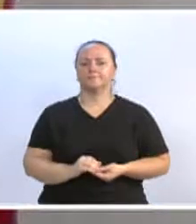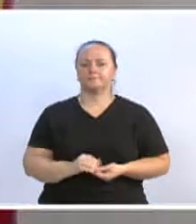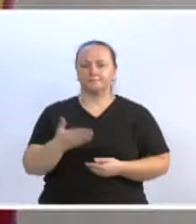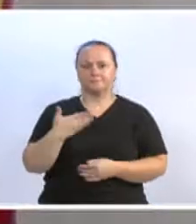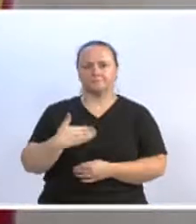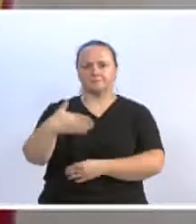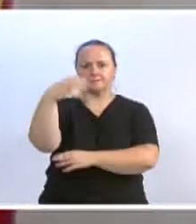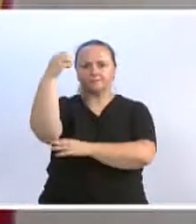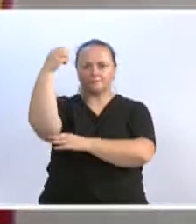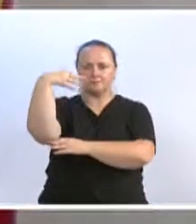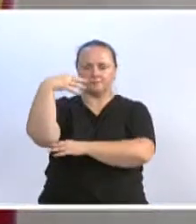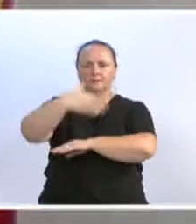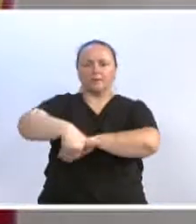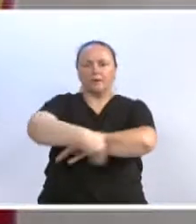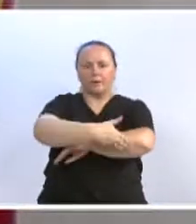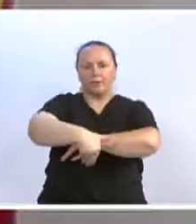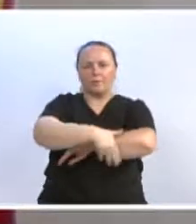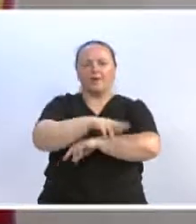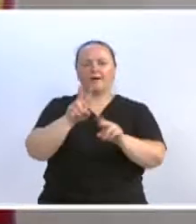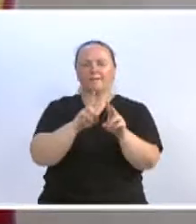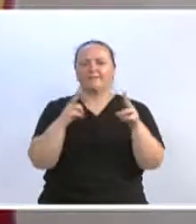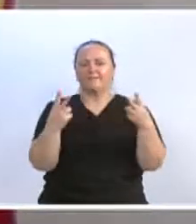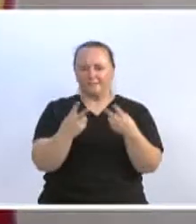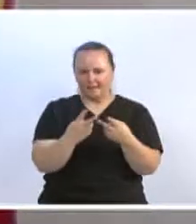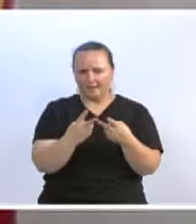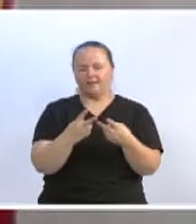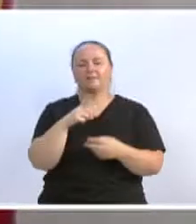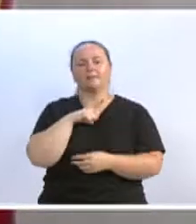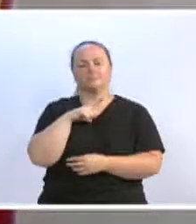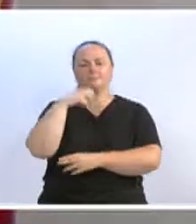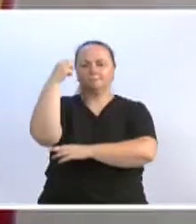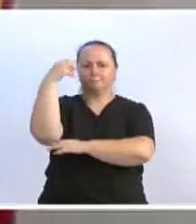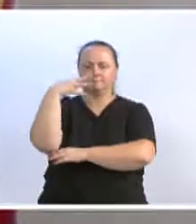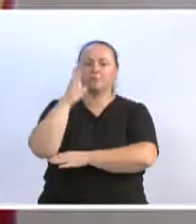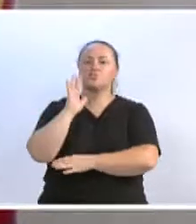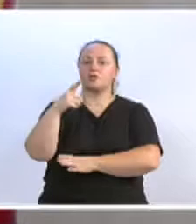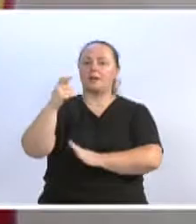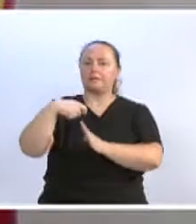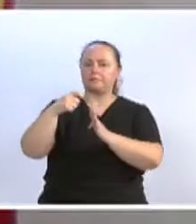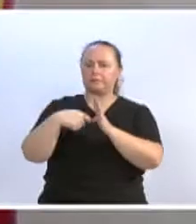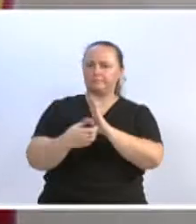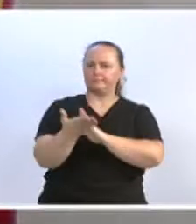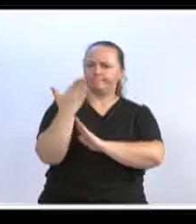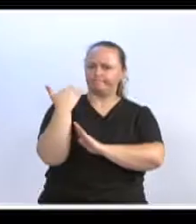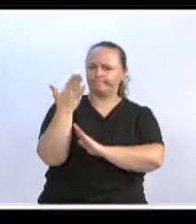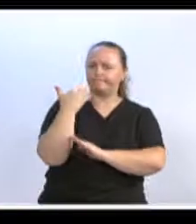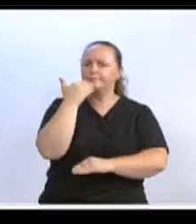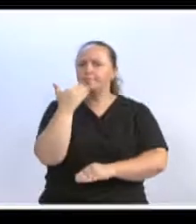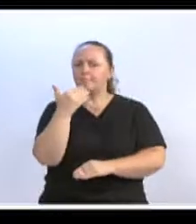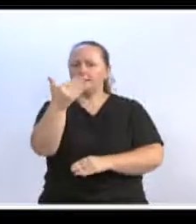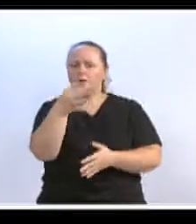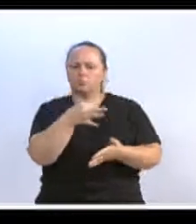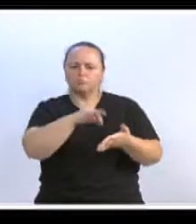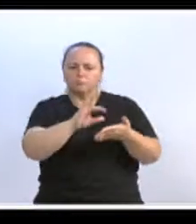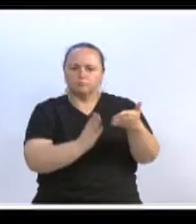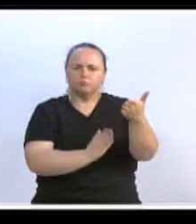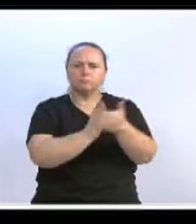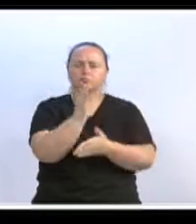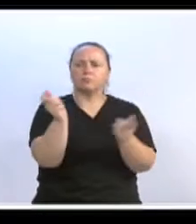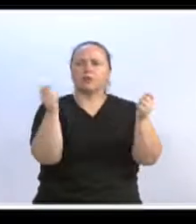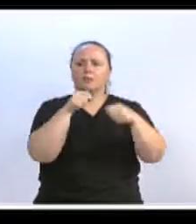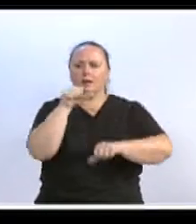pública na rua franz muller tem algumas fotos a ele onde há meses atrás já havia sido assinado a ordem de serviço para a troca dos braços e lâmpadas